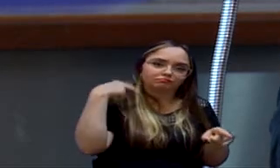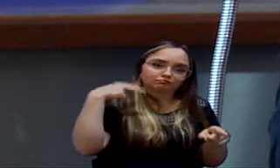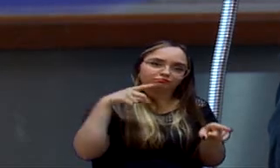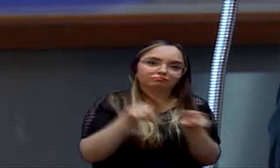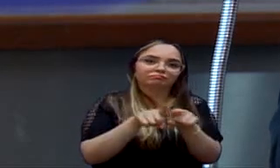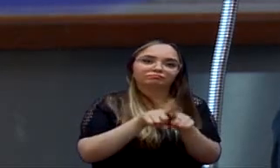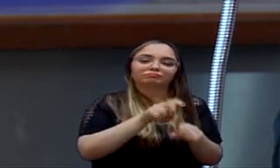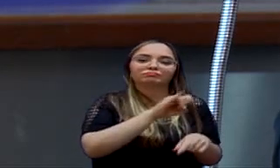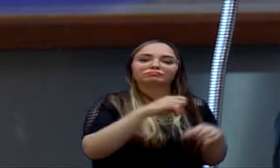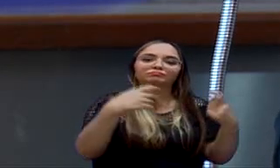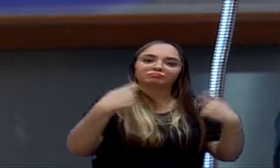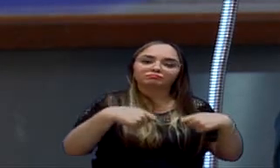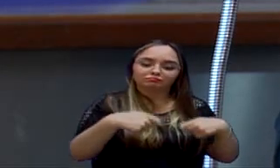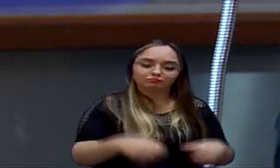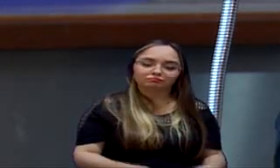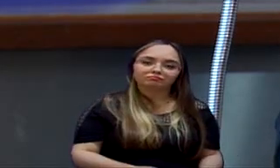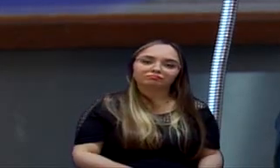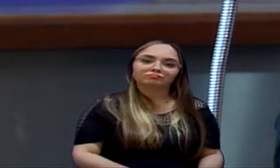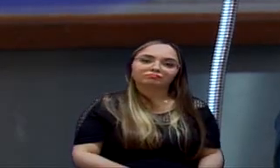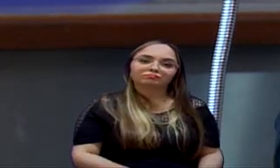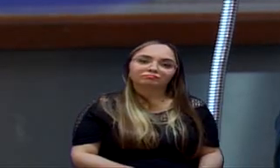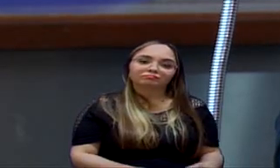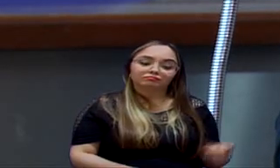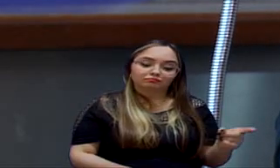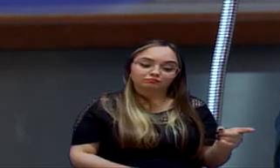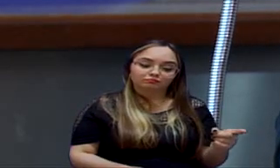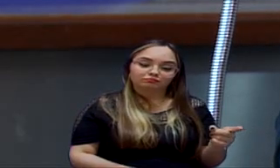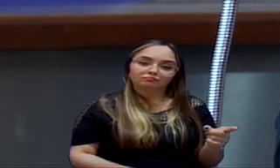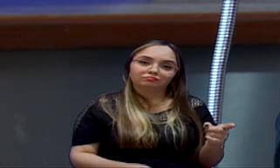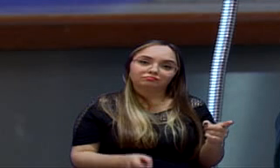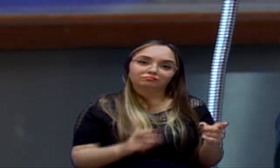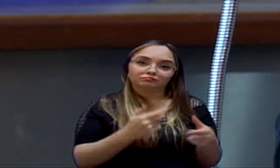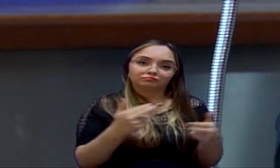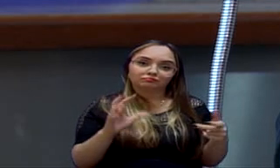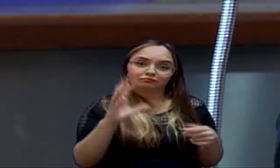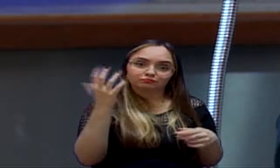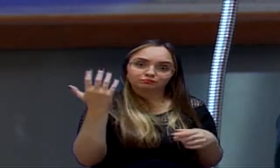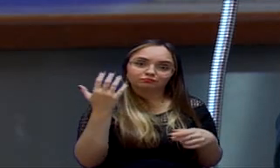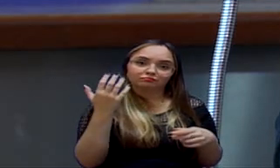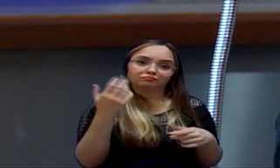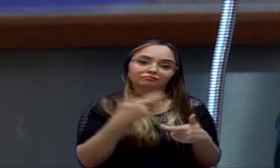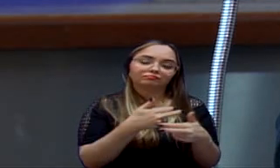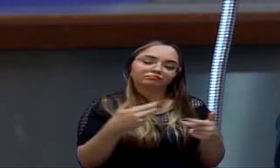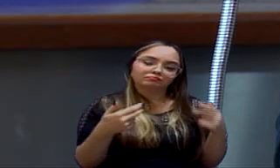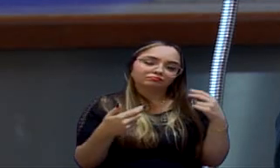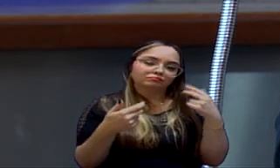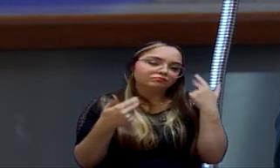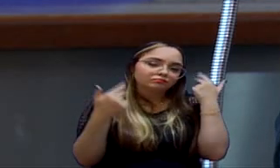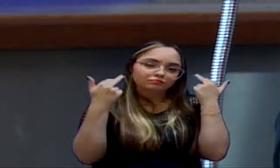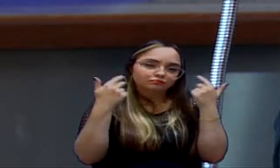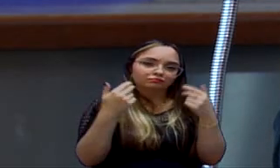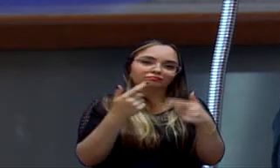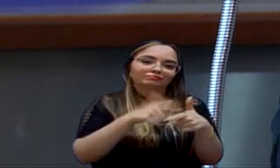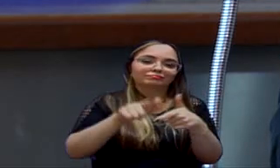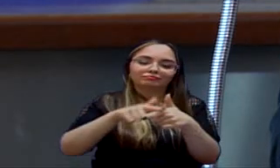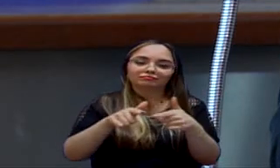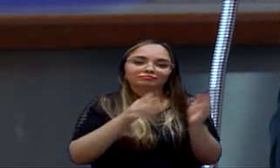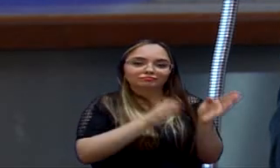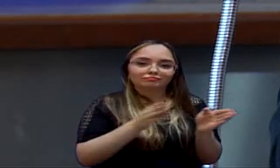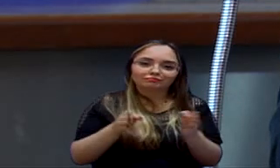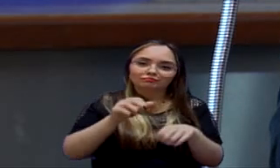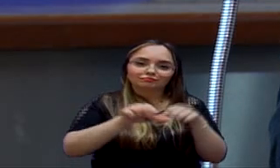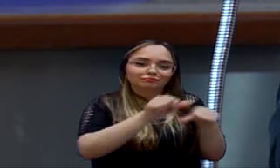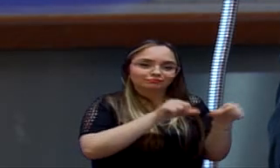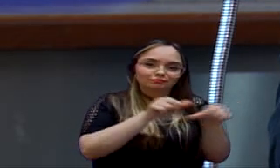o beneficiário que tiver nos ouvindo que esses ruídos que ocorrem são ruídos naturais desse processo de reestruturação